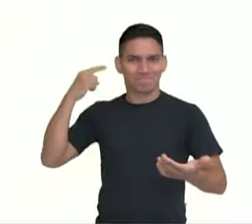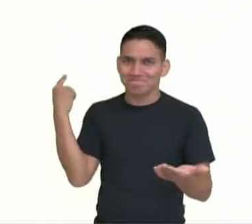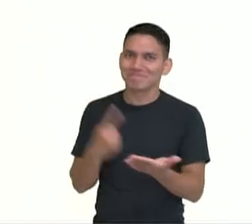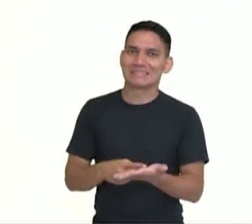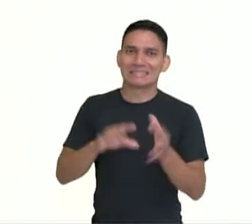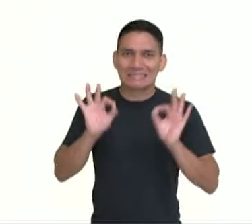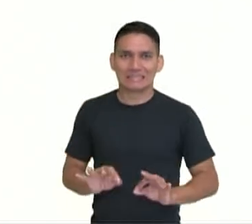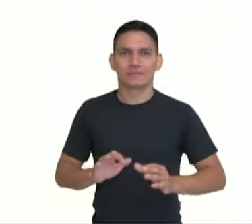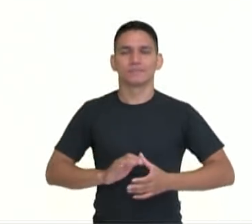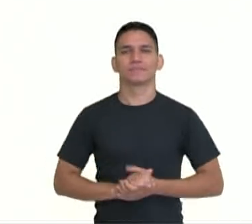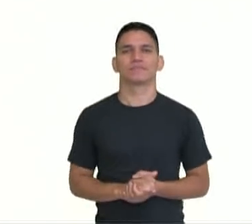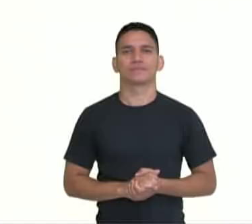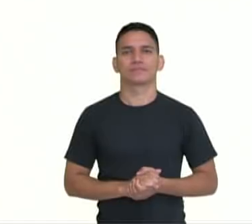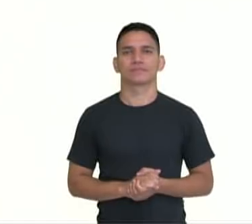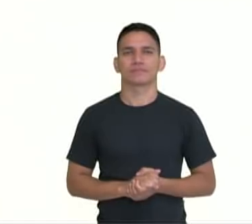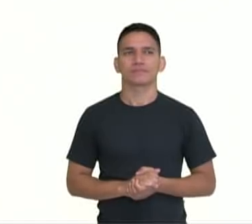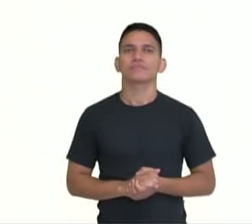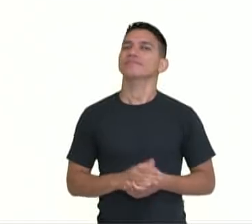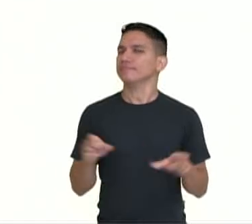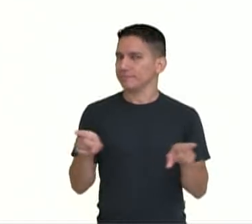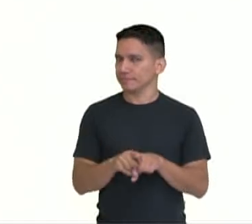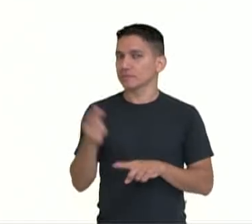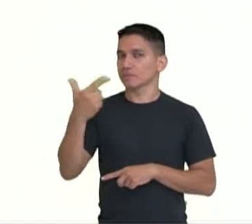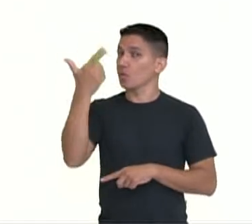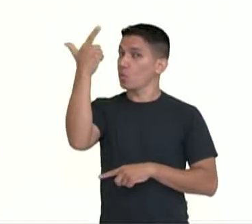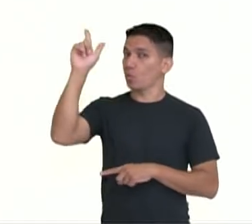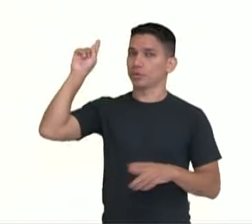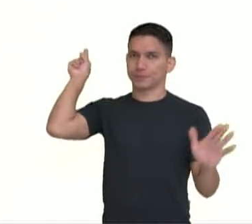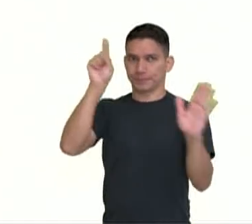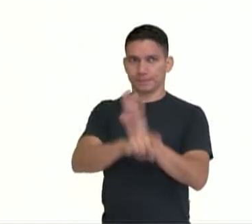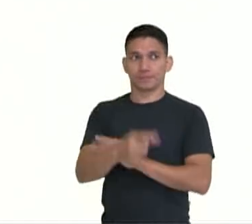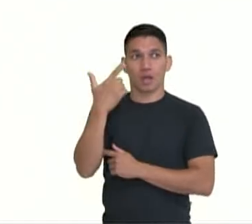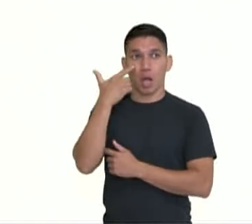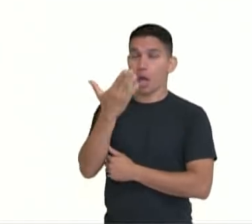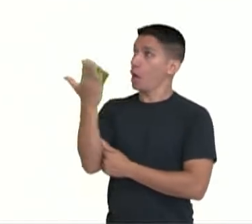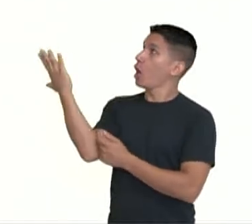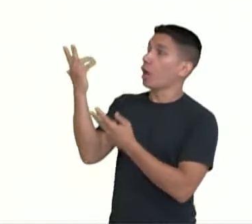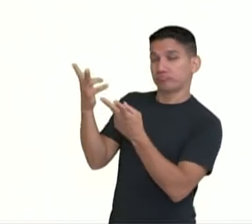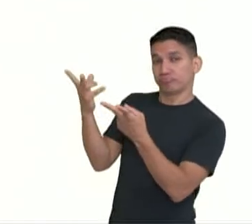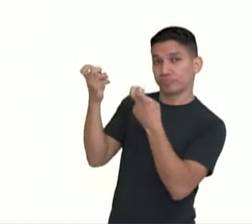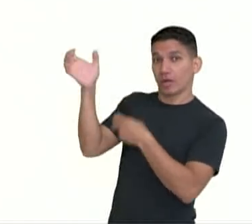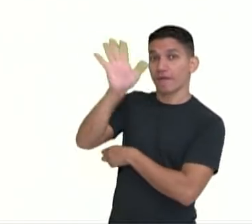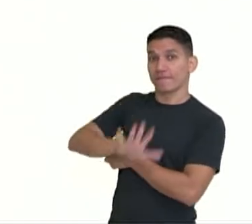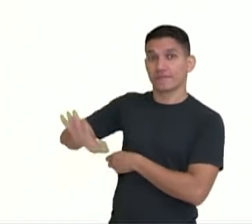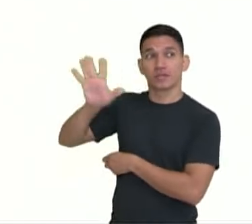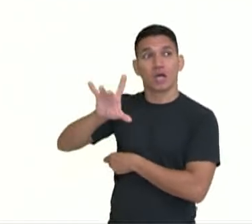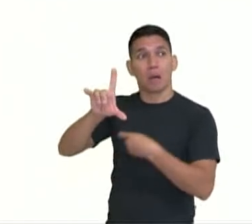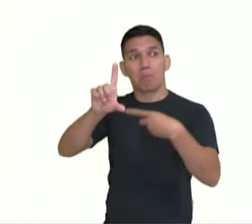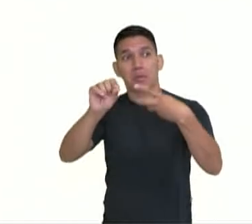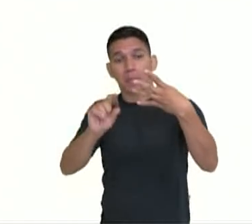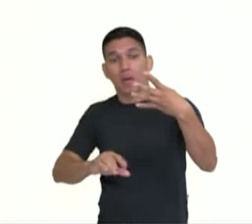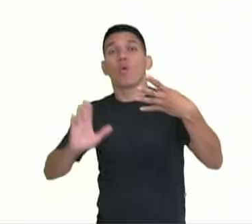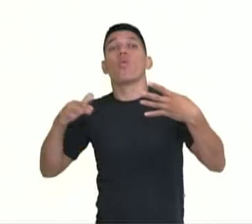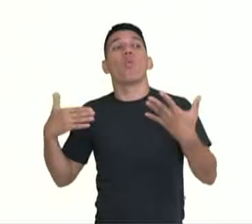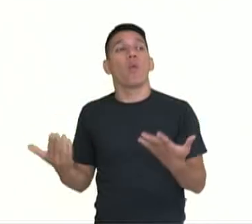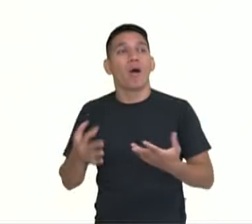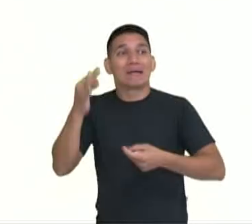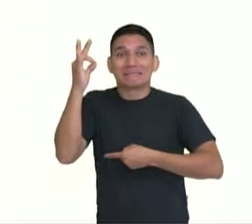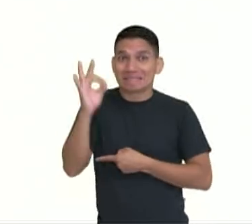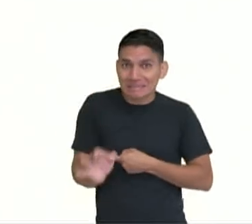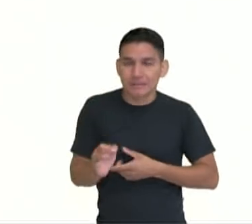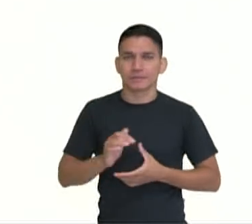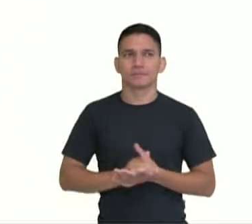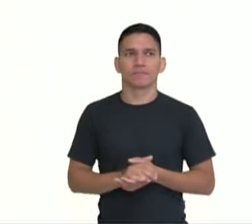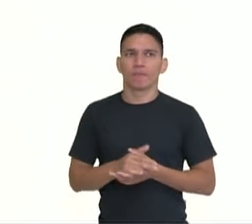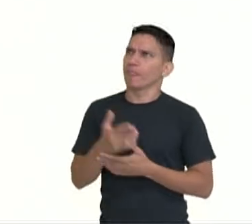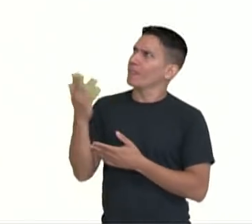endereços. E aí mais uma perguntinha. Observe a figura ao lado e assinale a alternativa correta. Então nós temos aqui